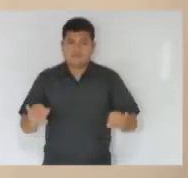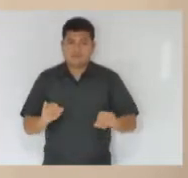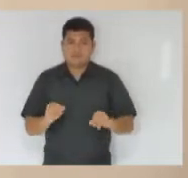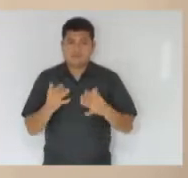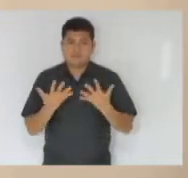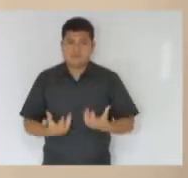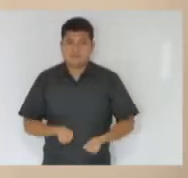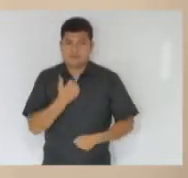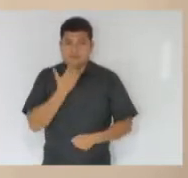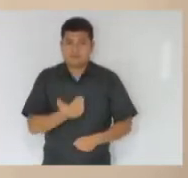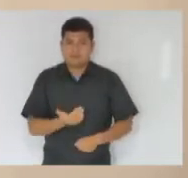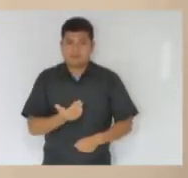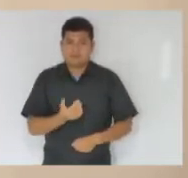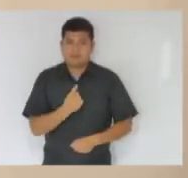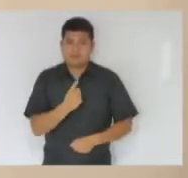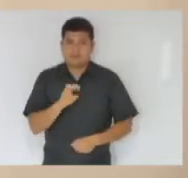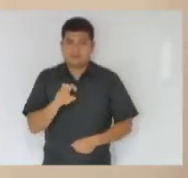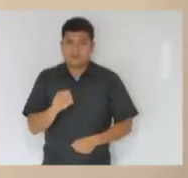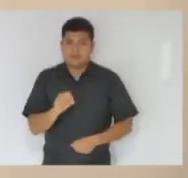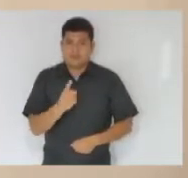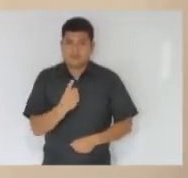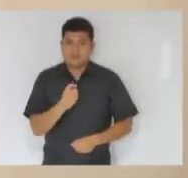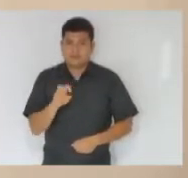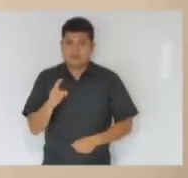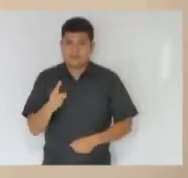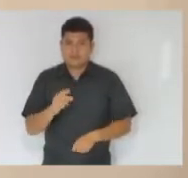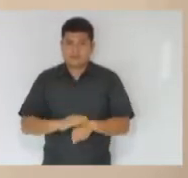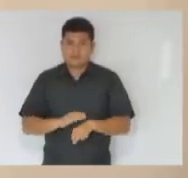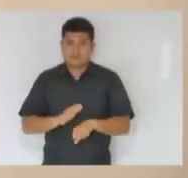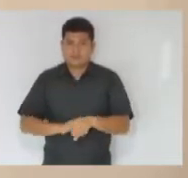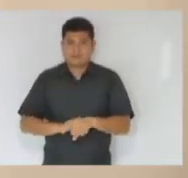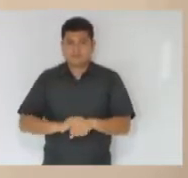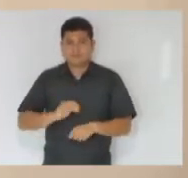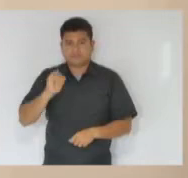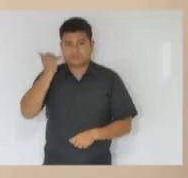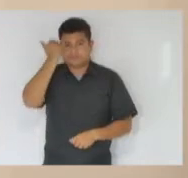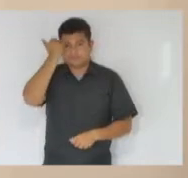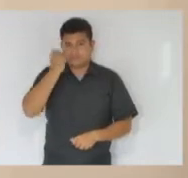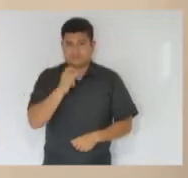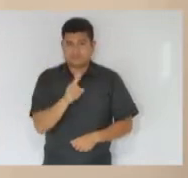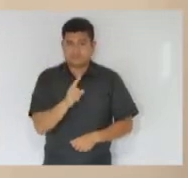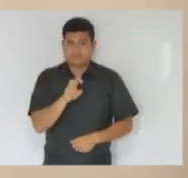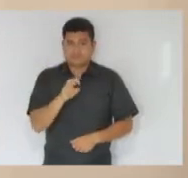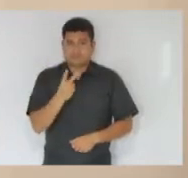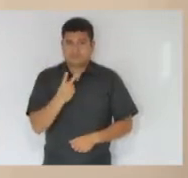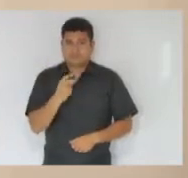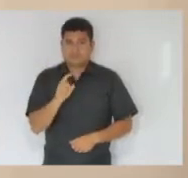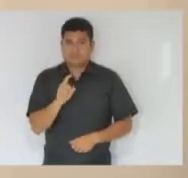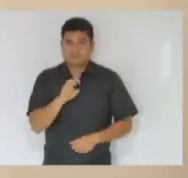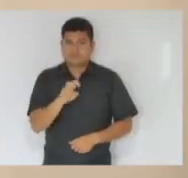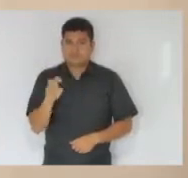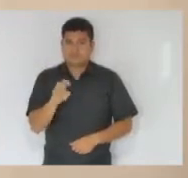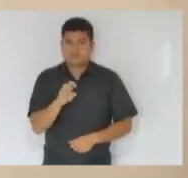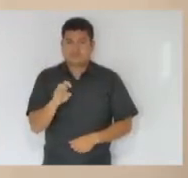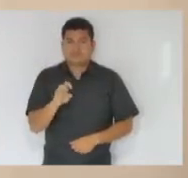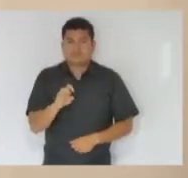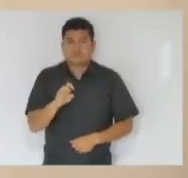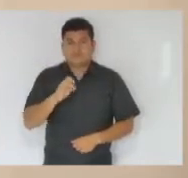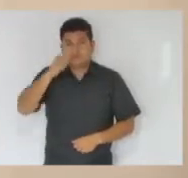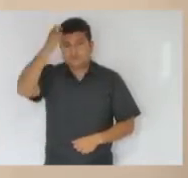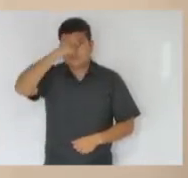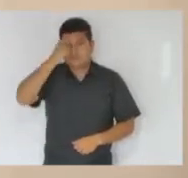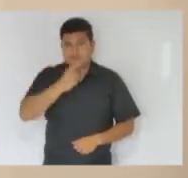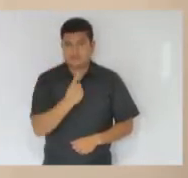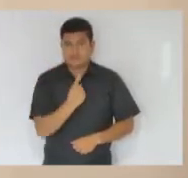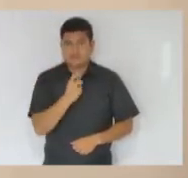requerimentos. Requerimento 150 e 151, autoria deputado Jair Mioto. Requerimento 152 e 155, autoria deputado Maurício Scudillarc.